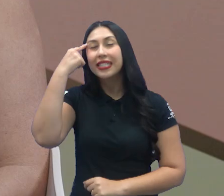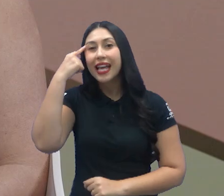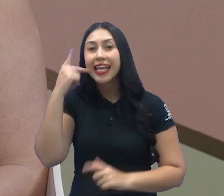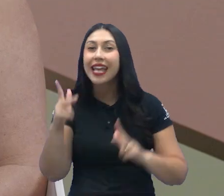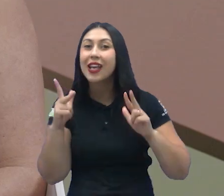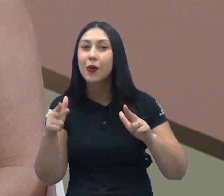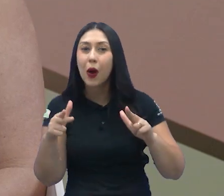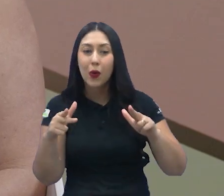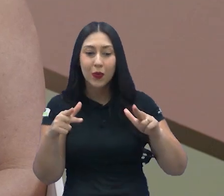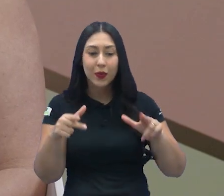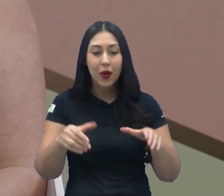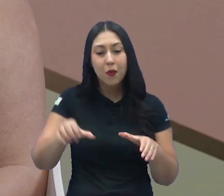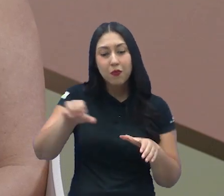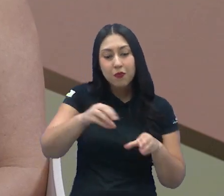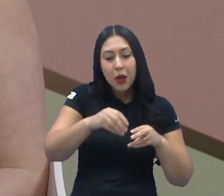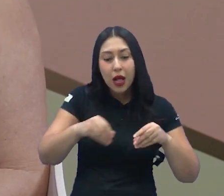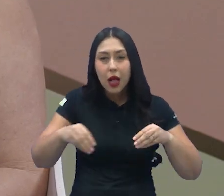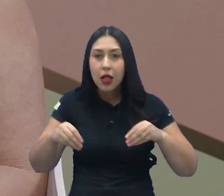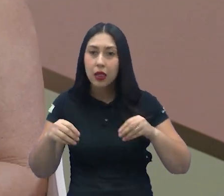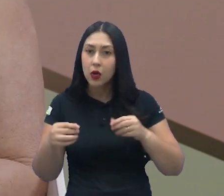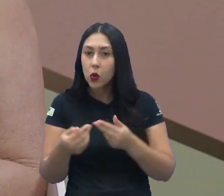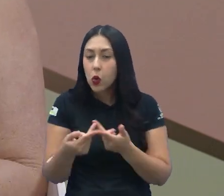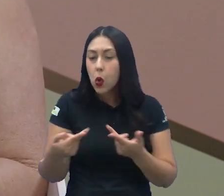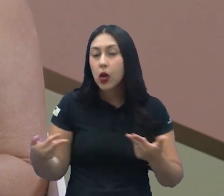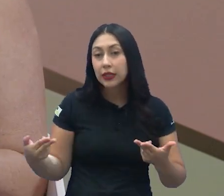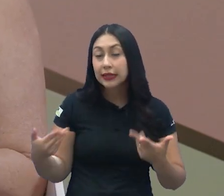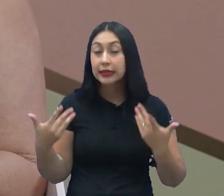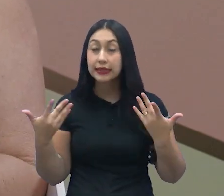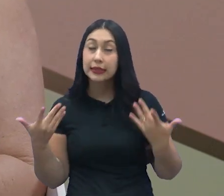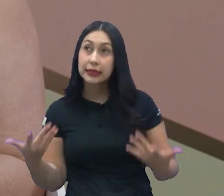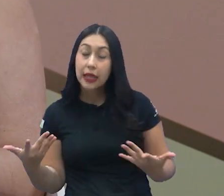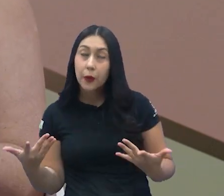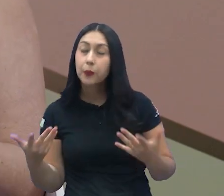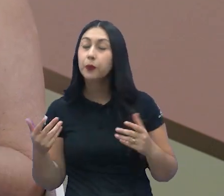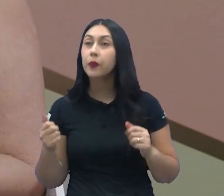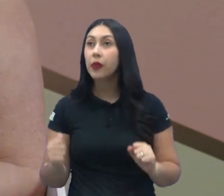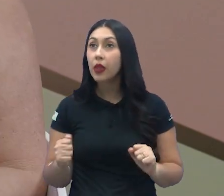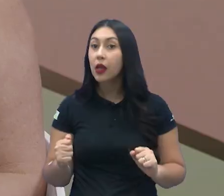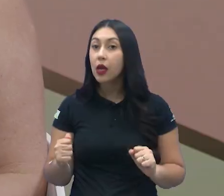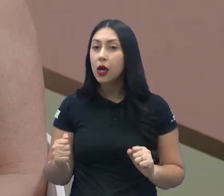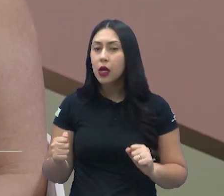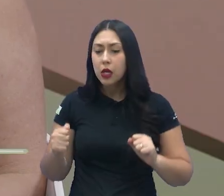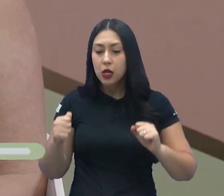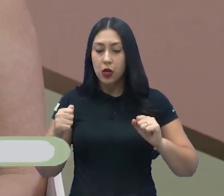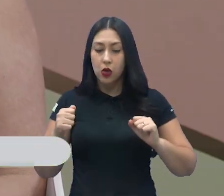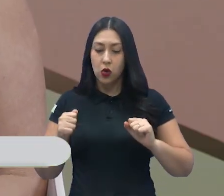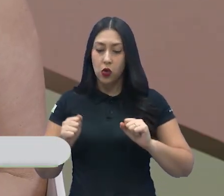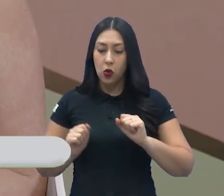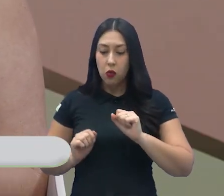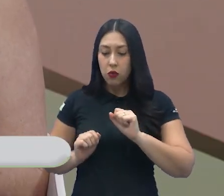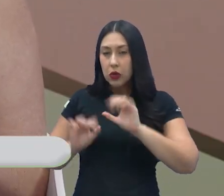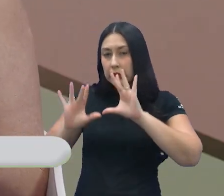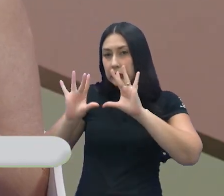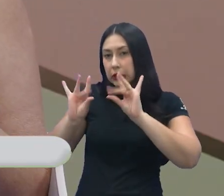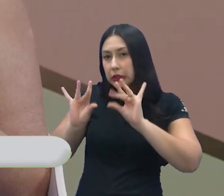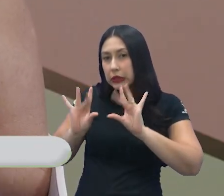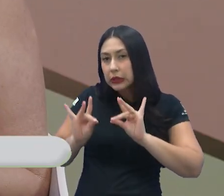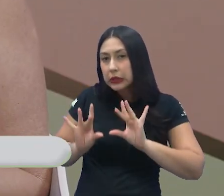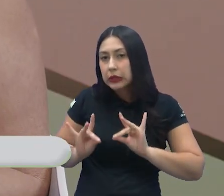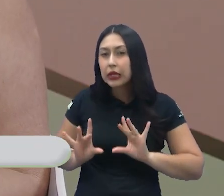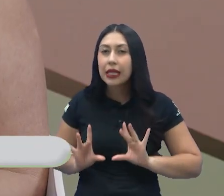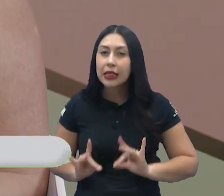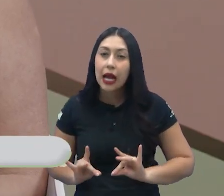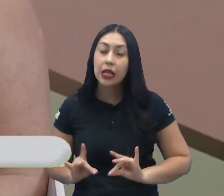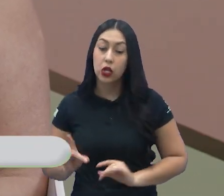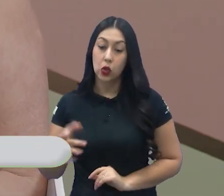em têmperas. Então, o temperamento é aquilo que dá tonalidade para o nosso jeito de ser, o colorido do